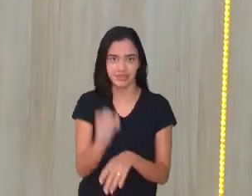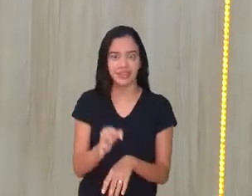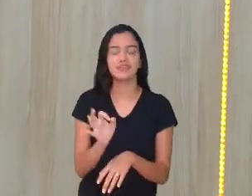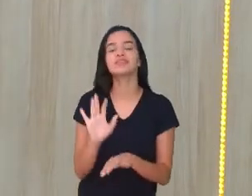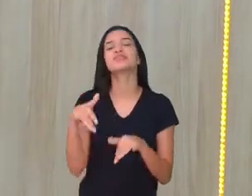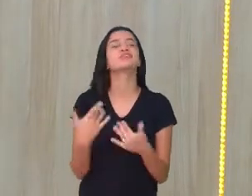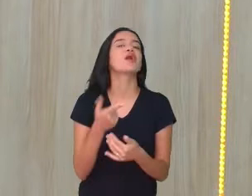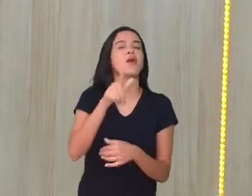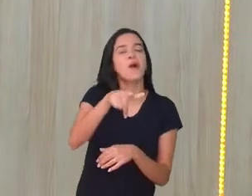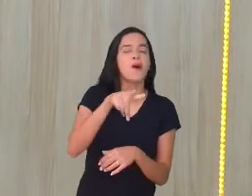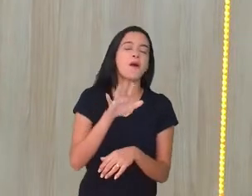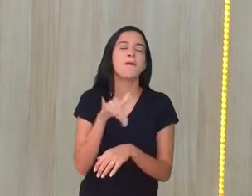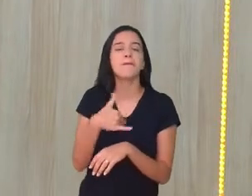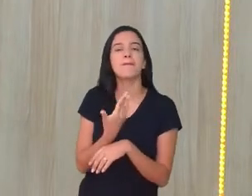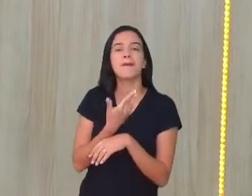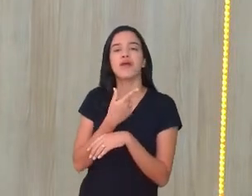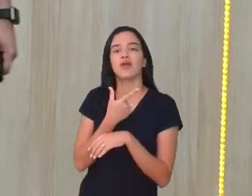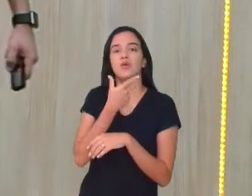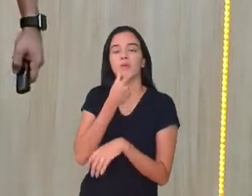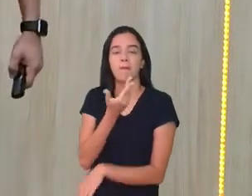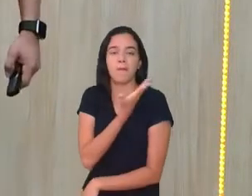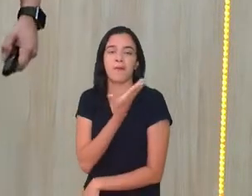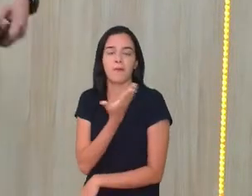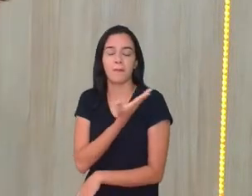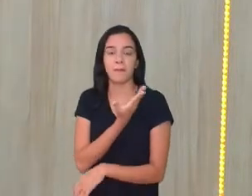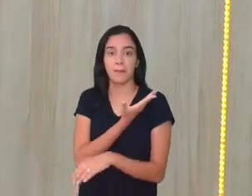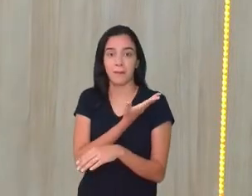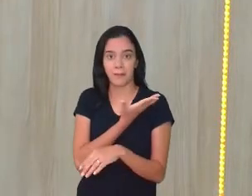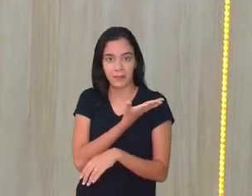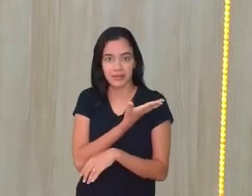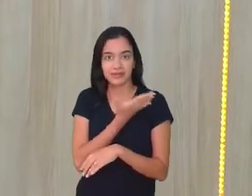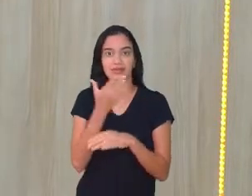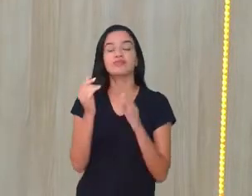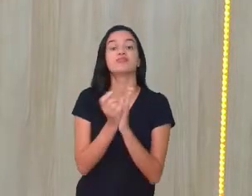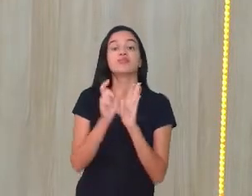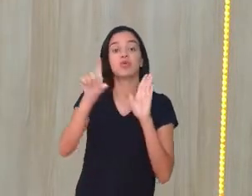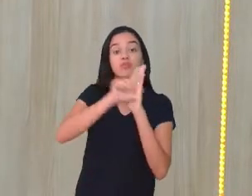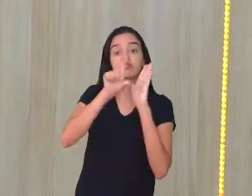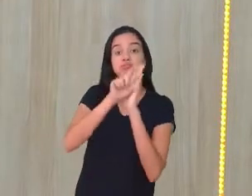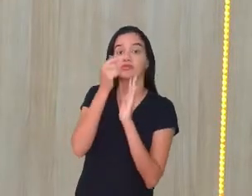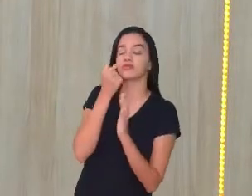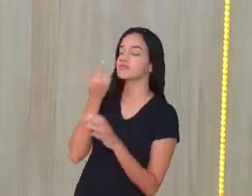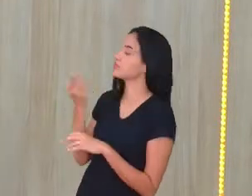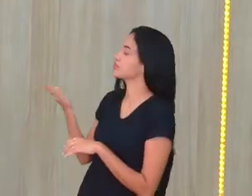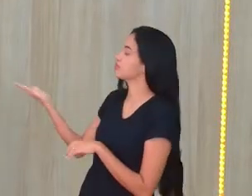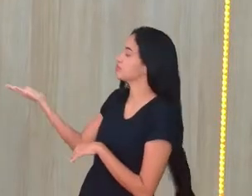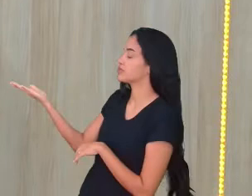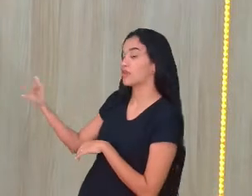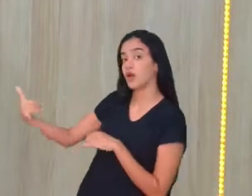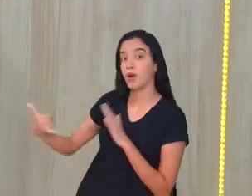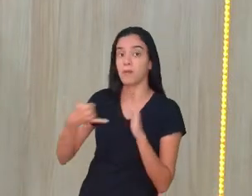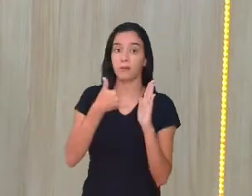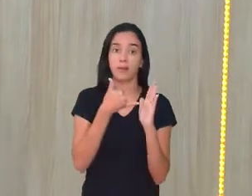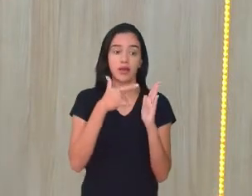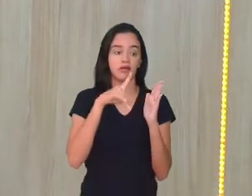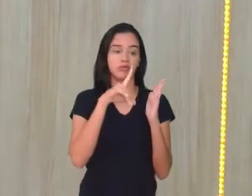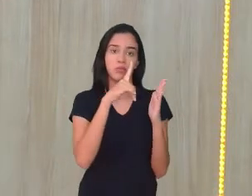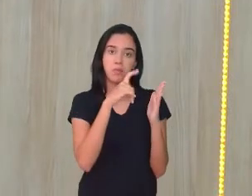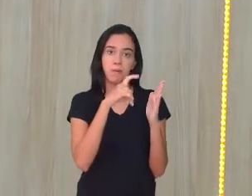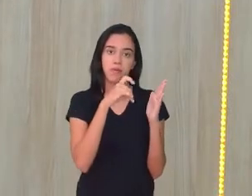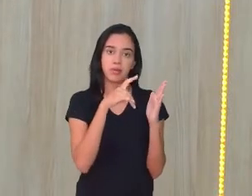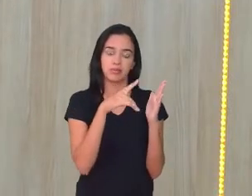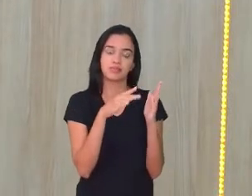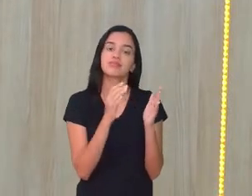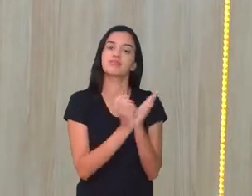meu pirra Cleitinho aí já vai colocar 2 QR Codes que está aparecendo na sua telinha. Você vai pegar aí o seu celular